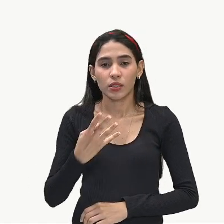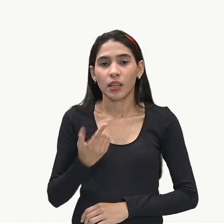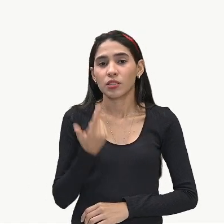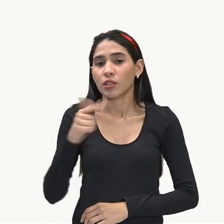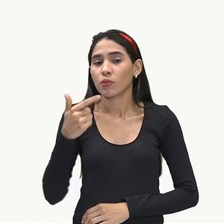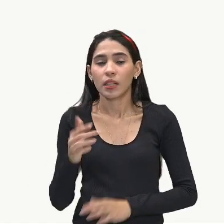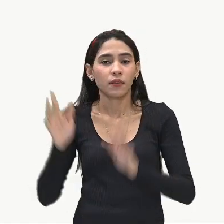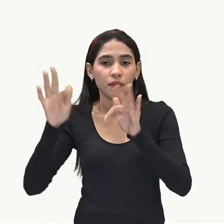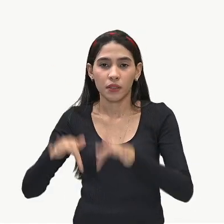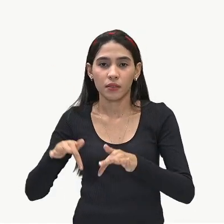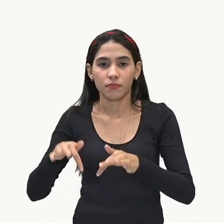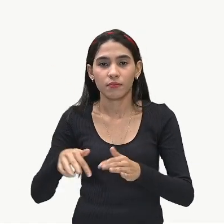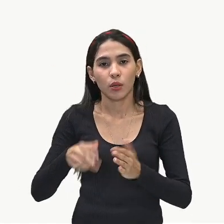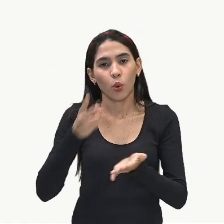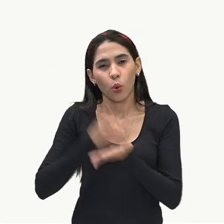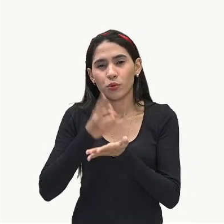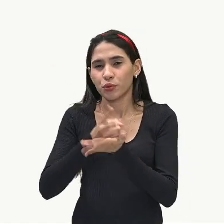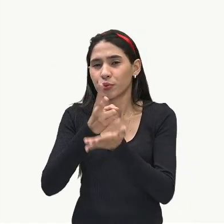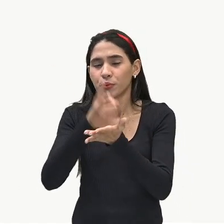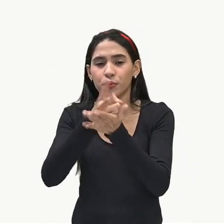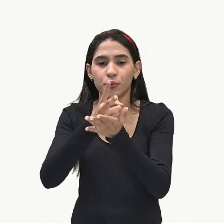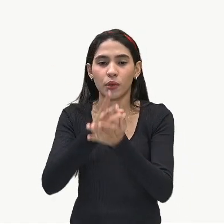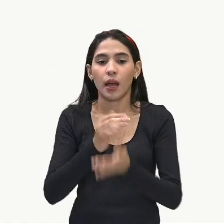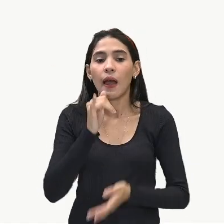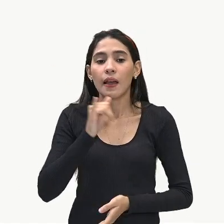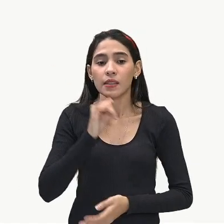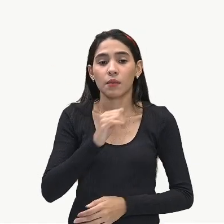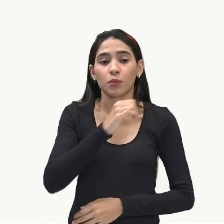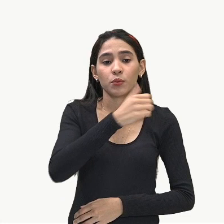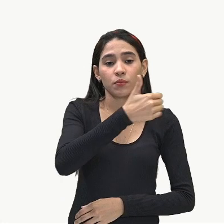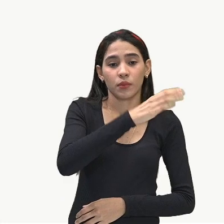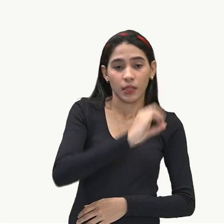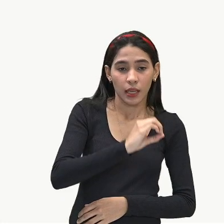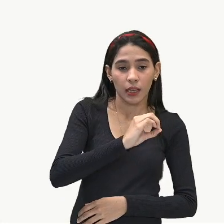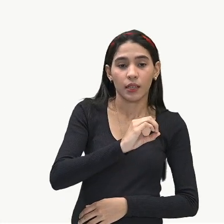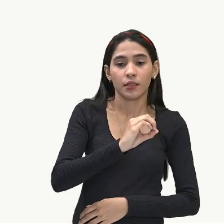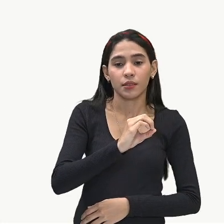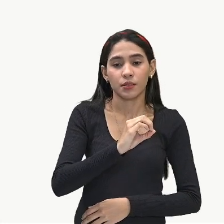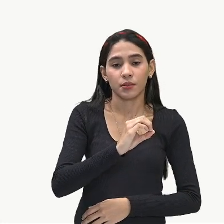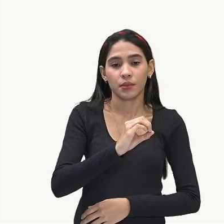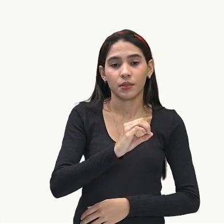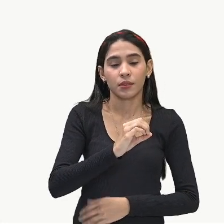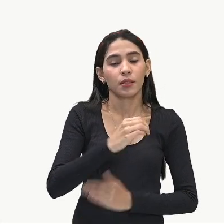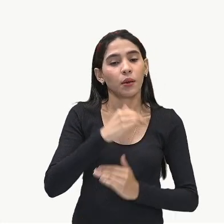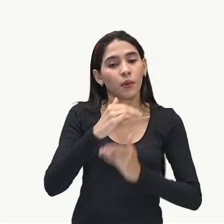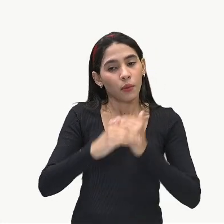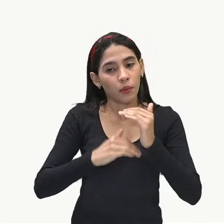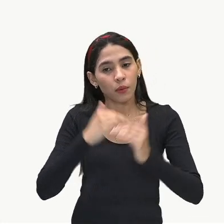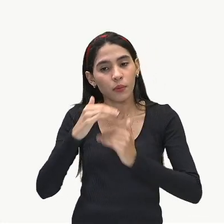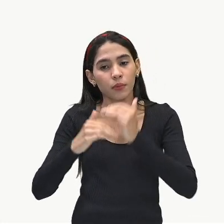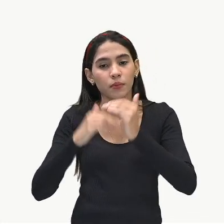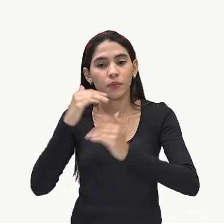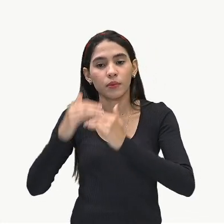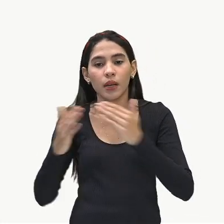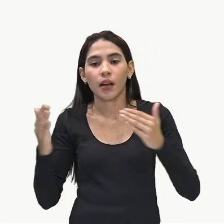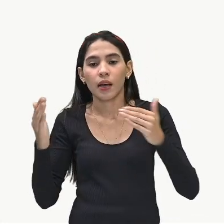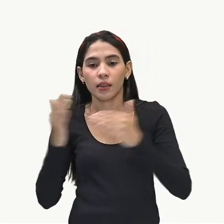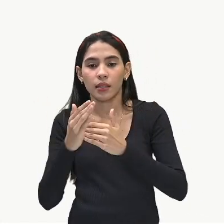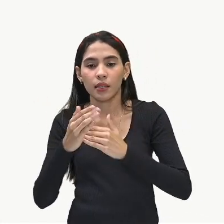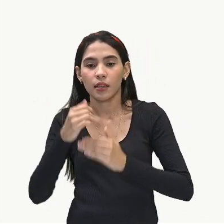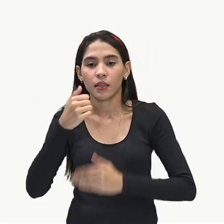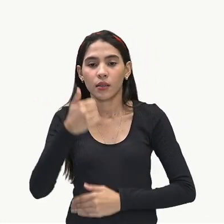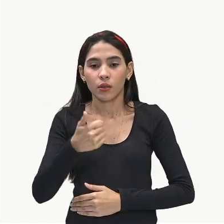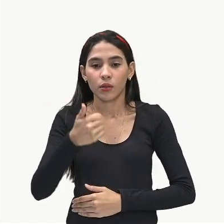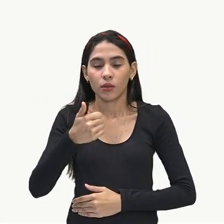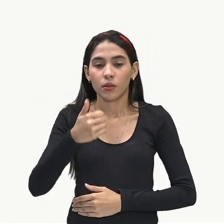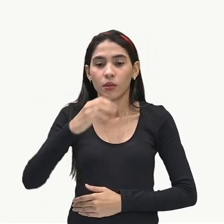termos. Nesse caso aqui, ó, começou em 10, né? Foi evoluindo os valores até chegar aqui em 1